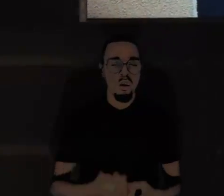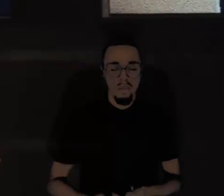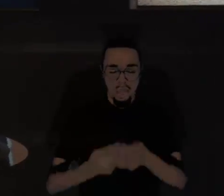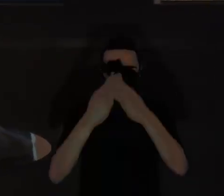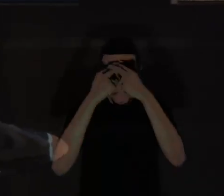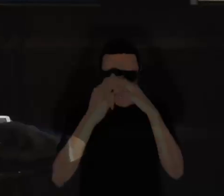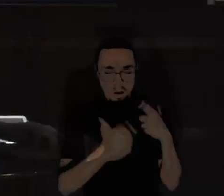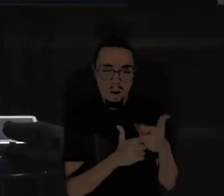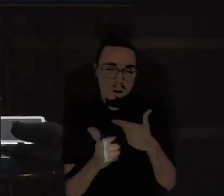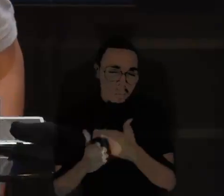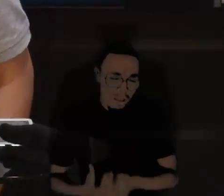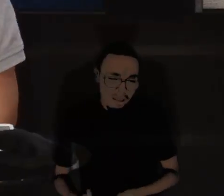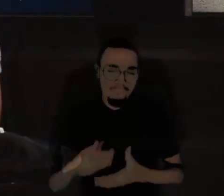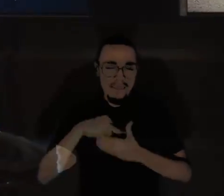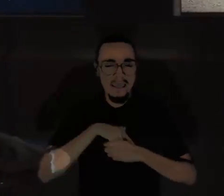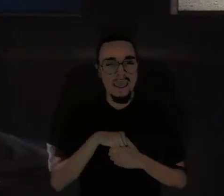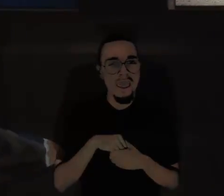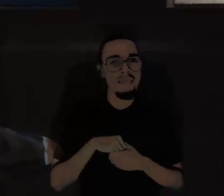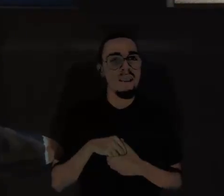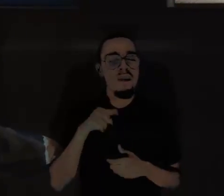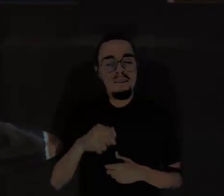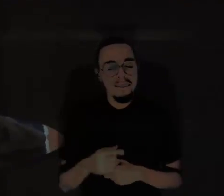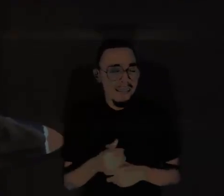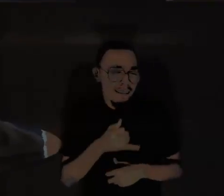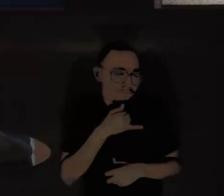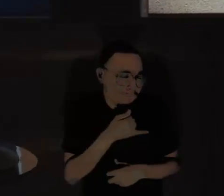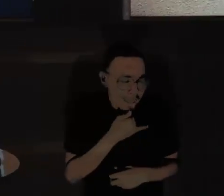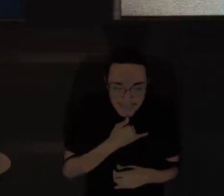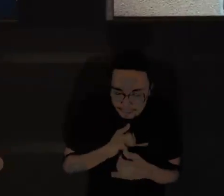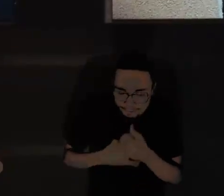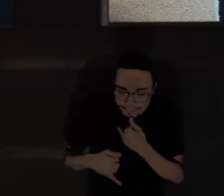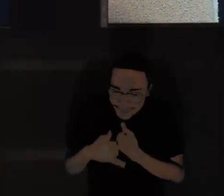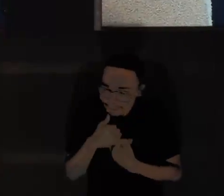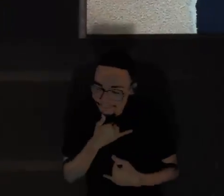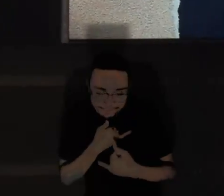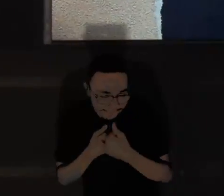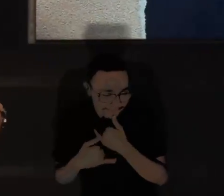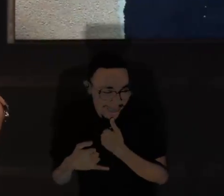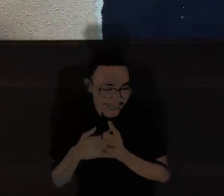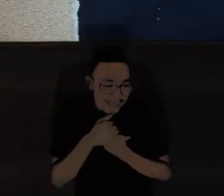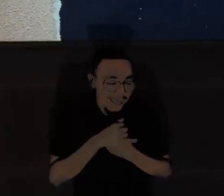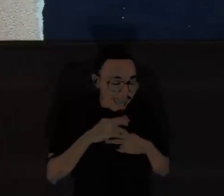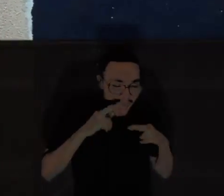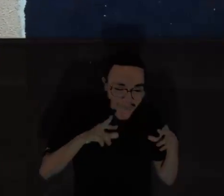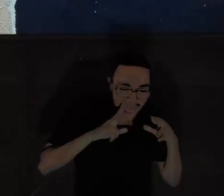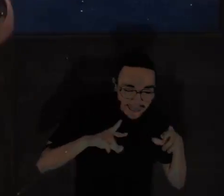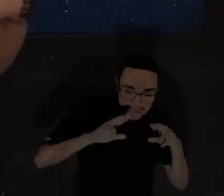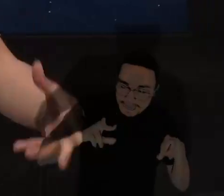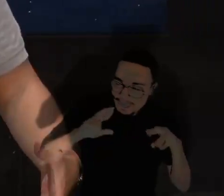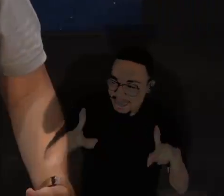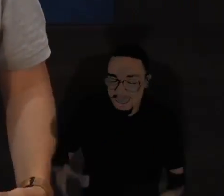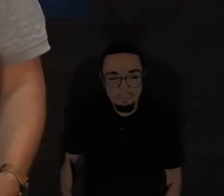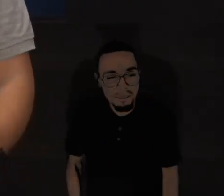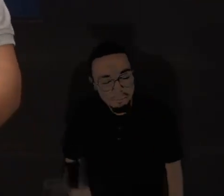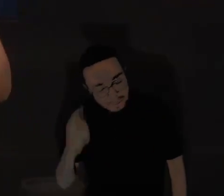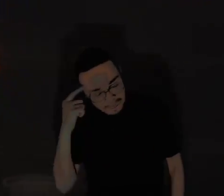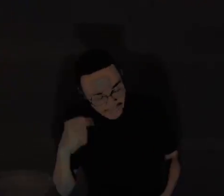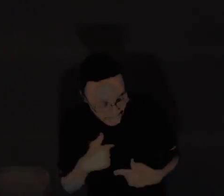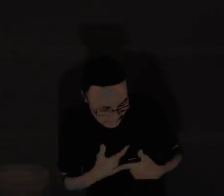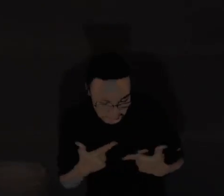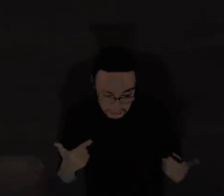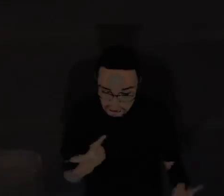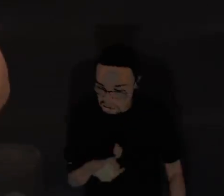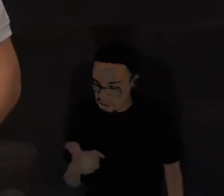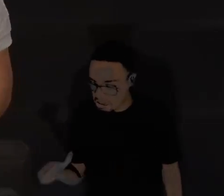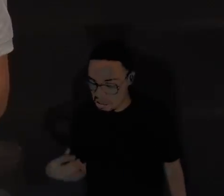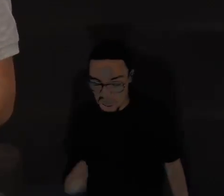apoderou da sua cabeça. Você que vive se lamentando, reclamando, murmurando, dizendo que não tem sorte, dizendo que a vida para